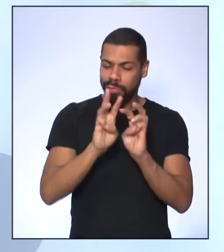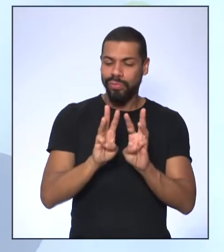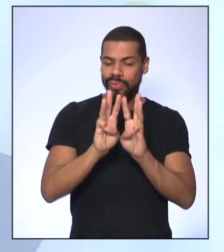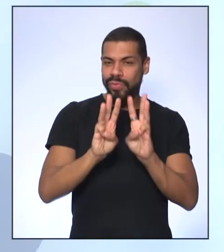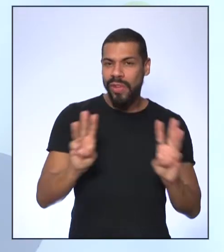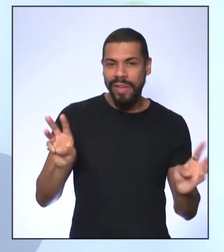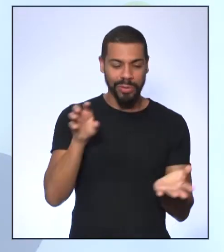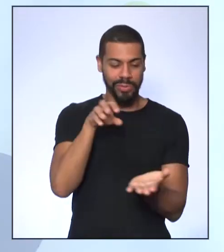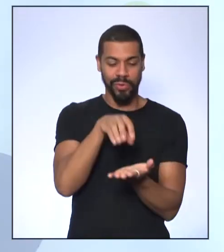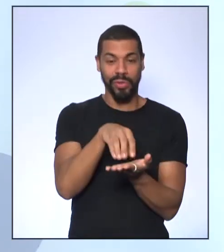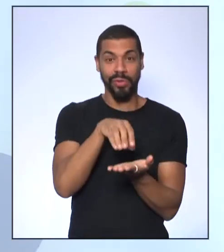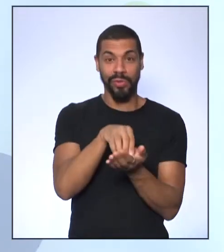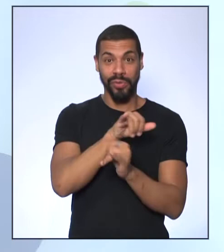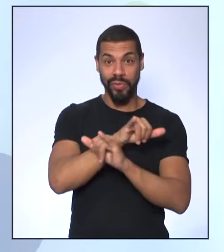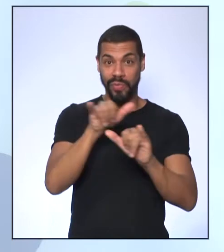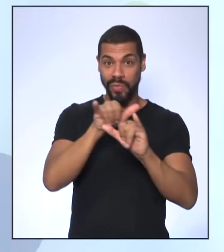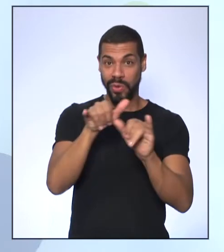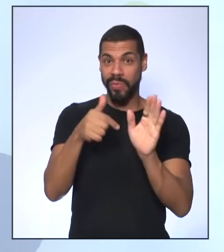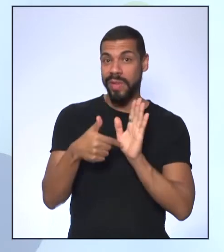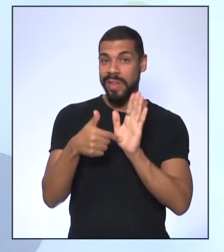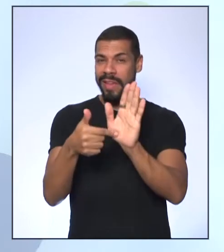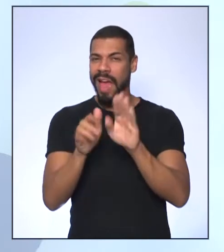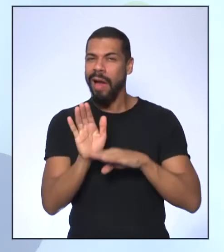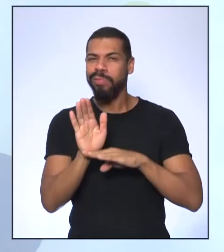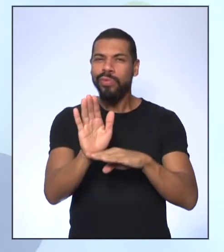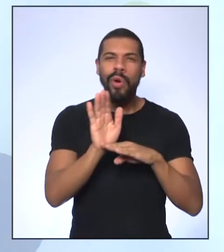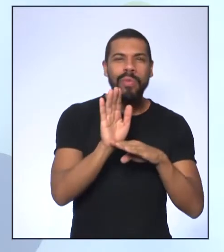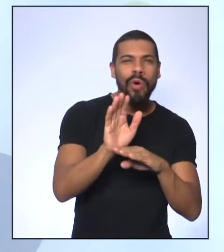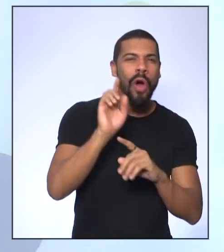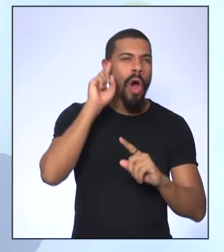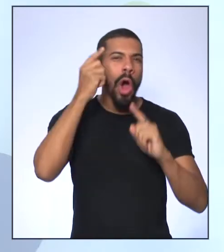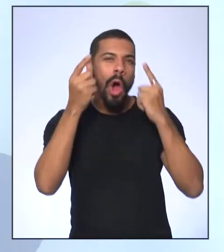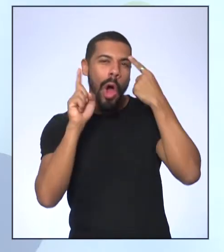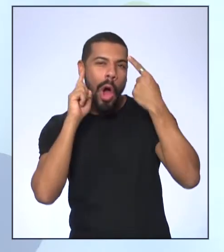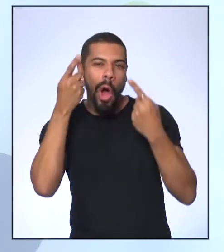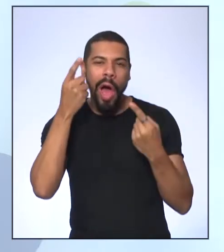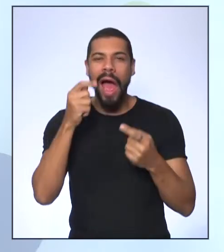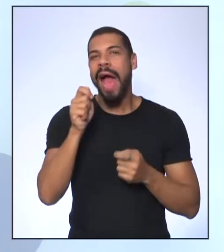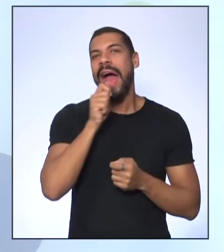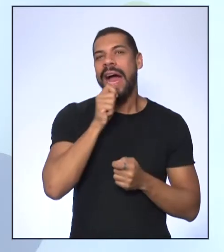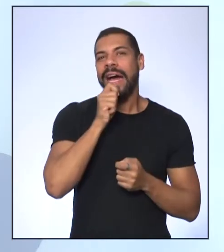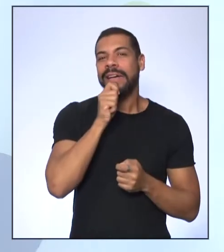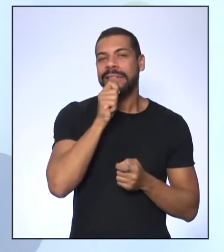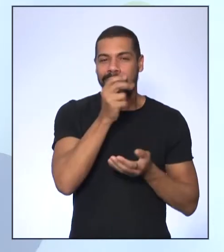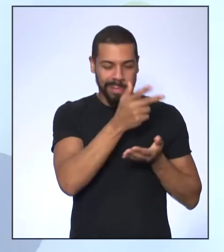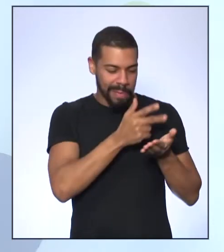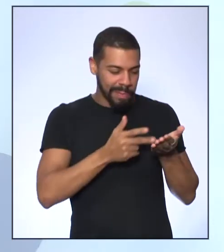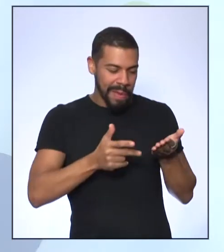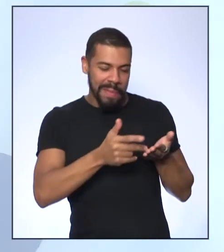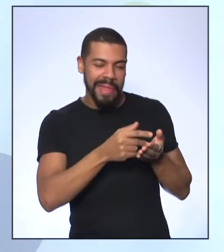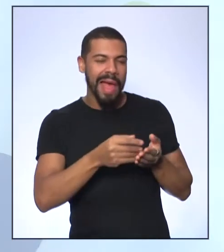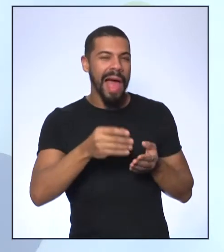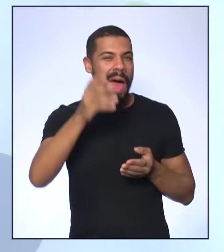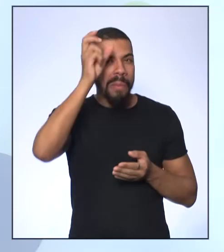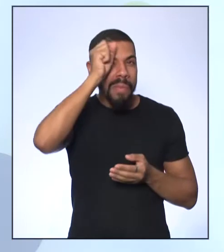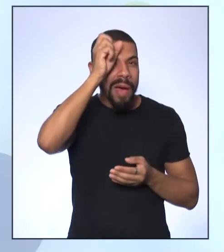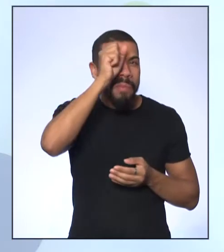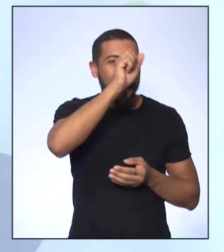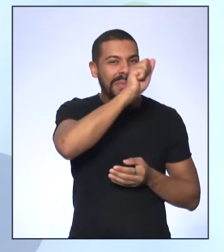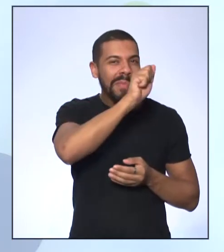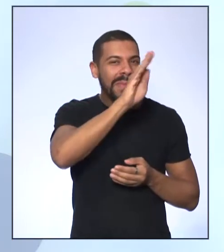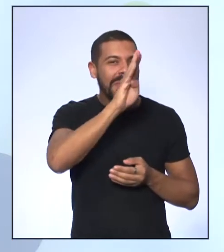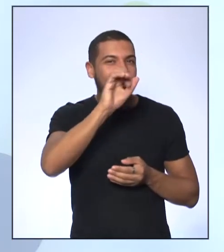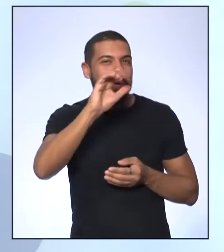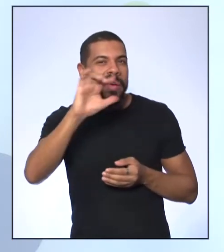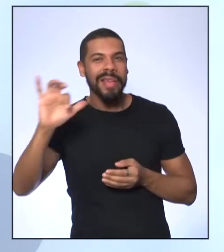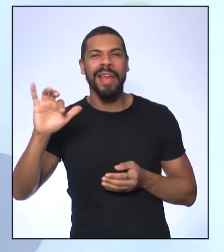de Mídias, que ajuda a responder as nossas dúvidas, né? Ele ainda está aprendendo, né? Ele está sendo alfabetizado, educado, mas ele já sabe